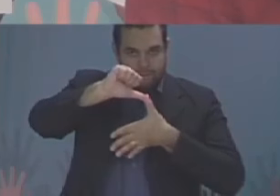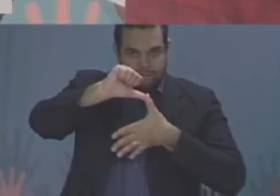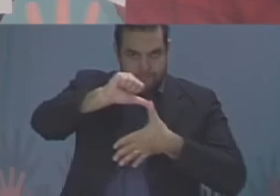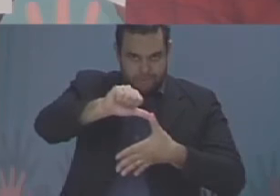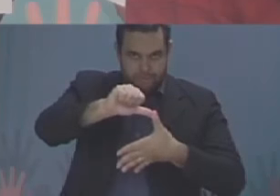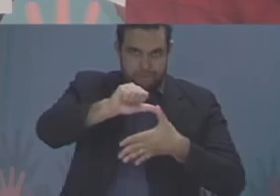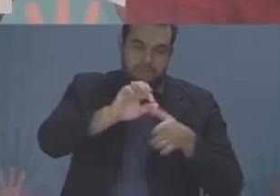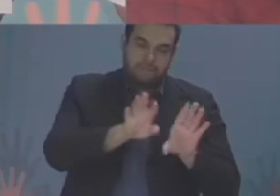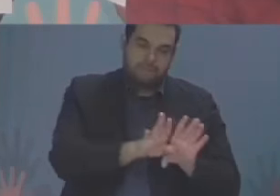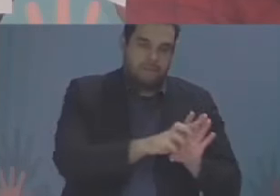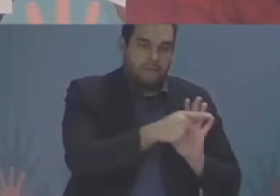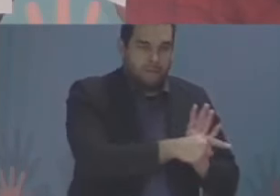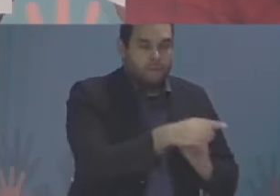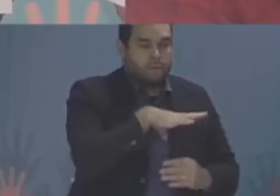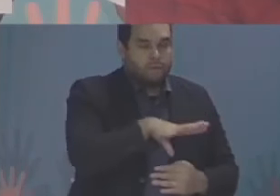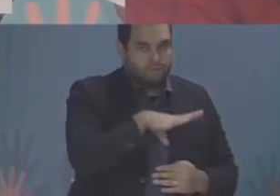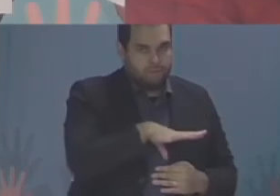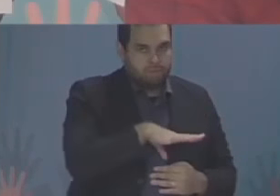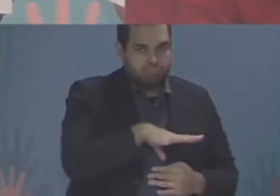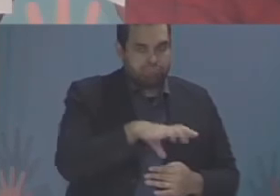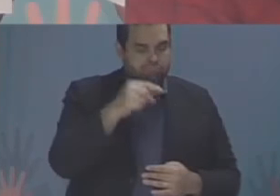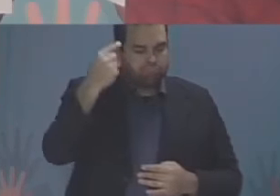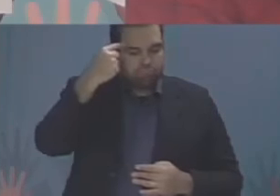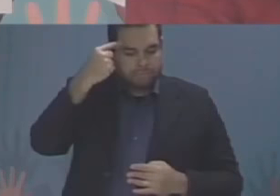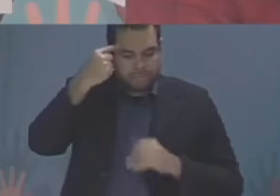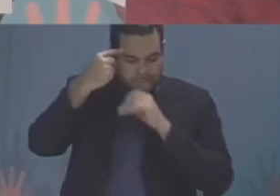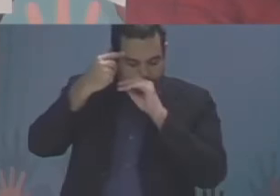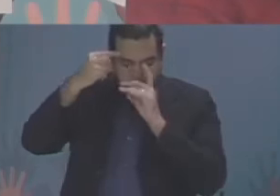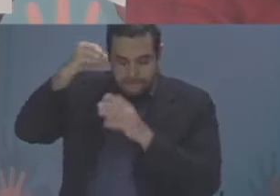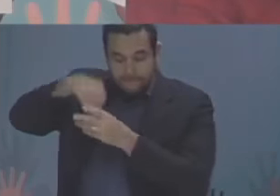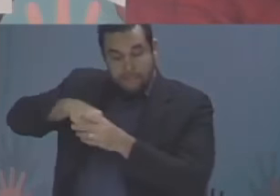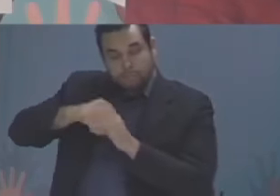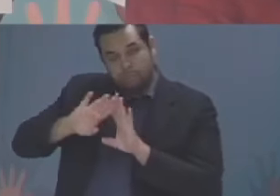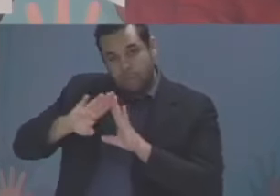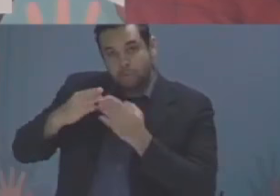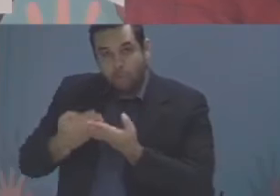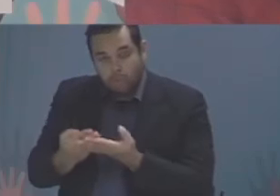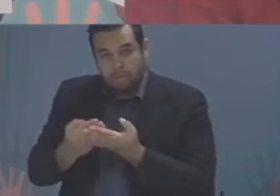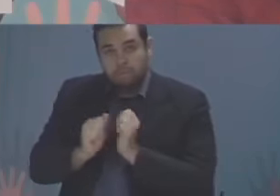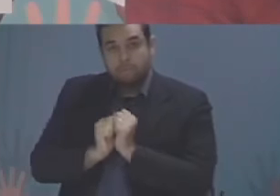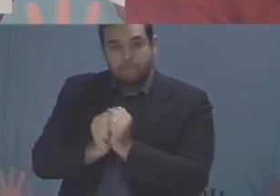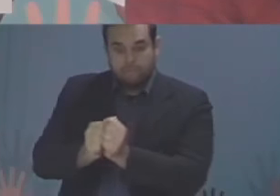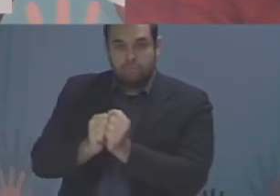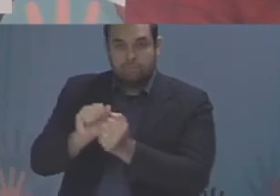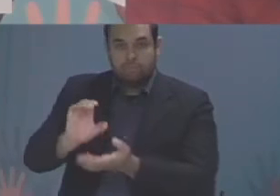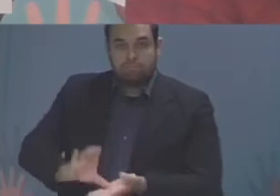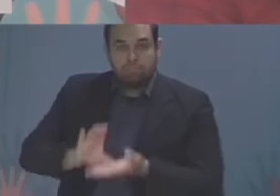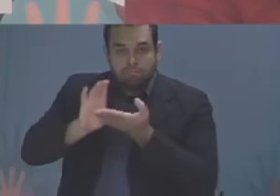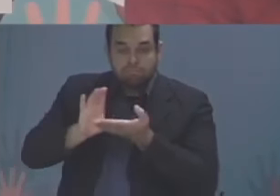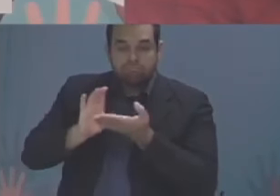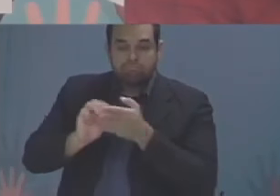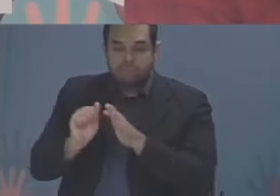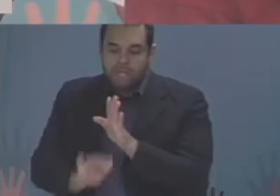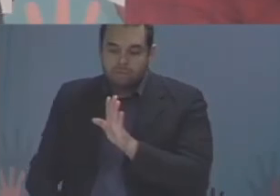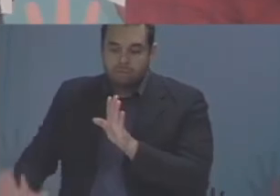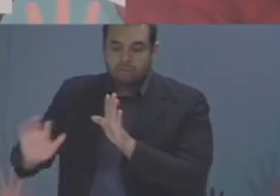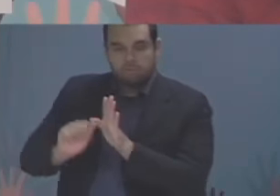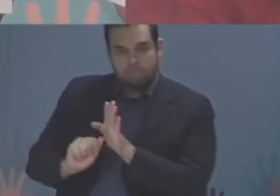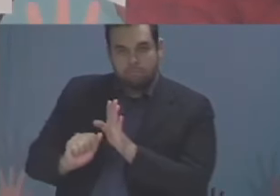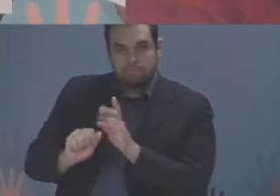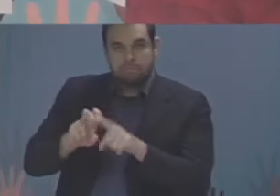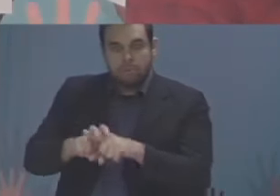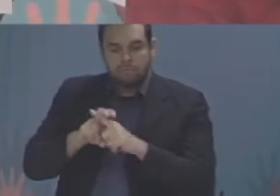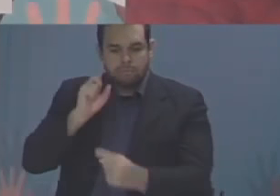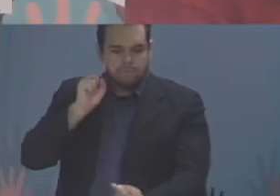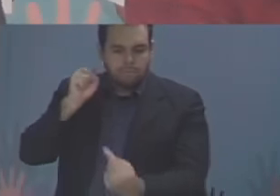preciso restabelecermos também a atuação colegiada, em articulação com os conselhos regionais, resgatando o